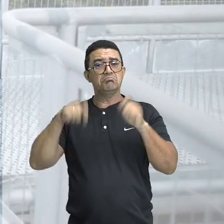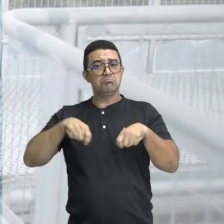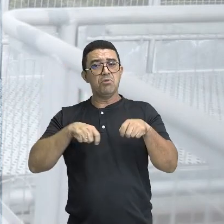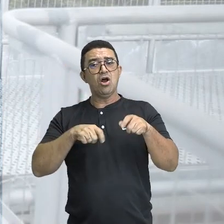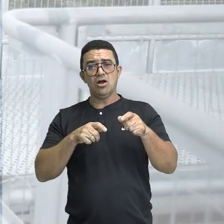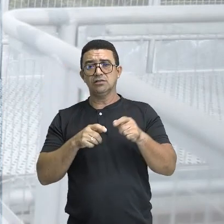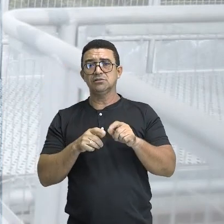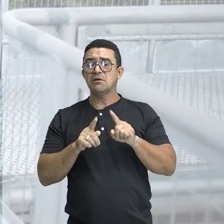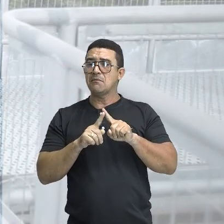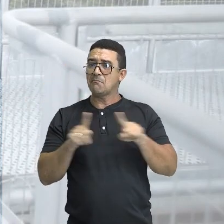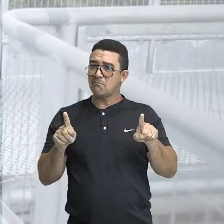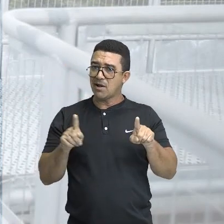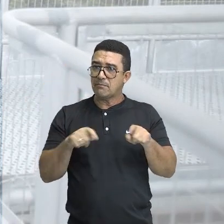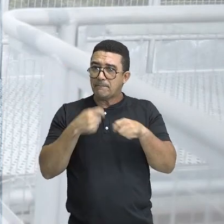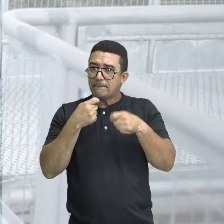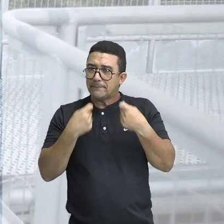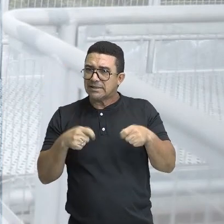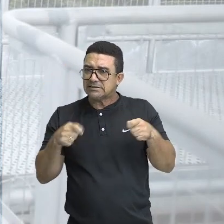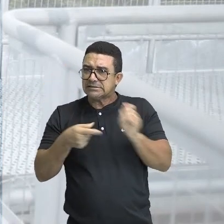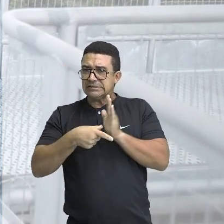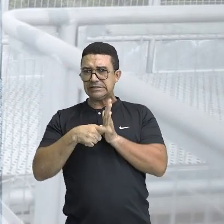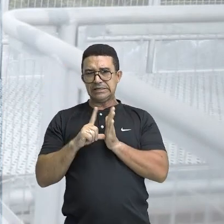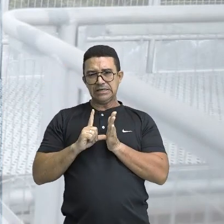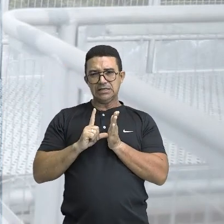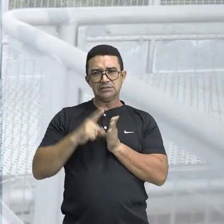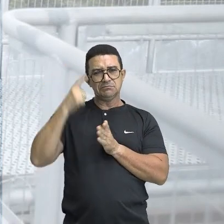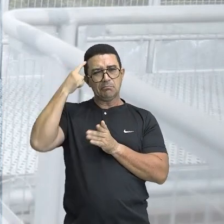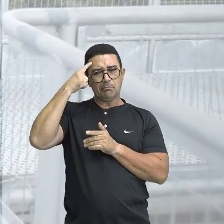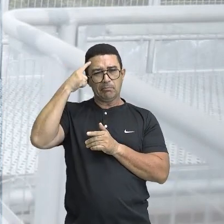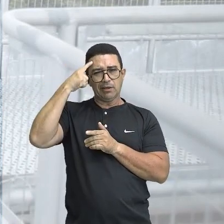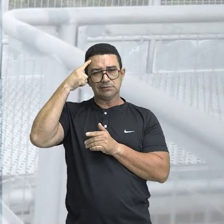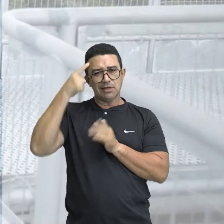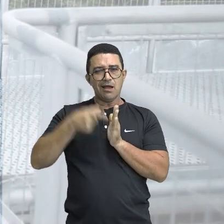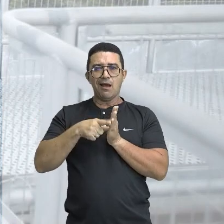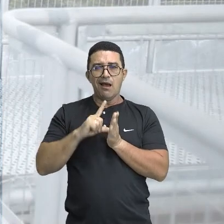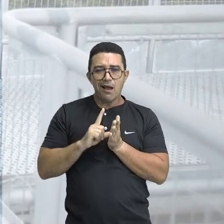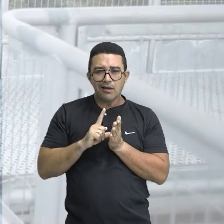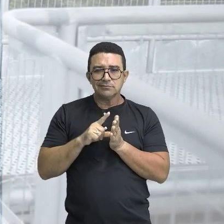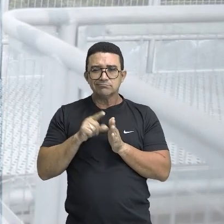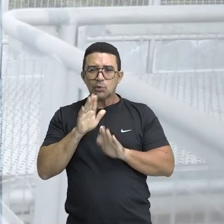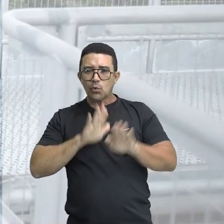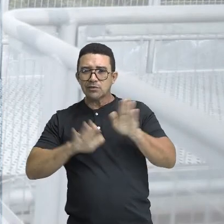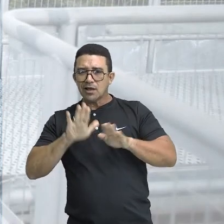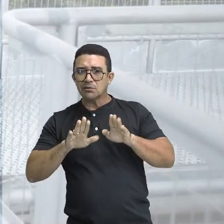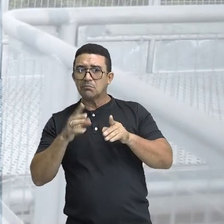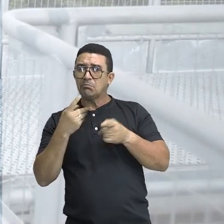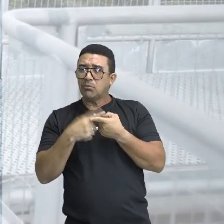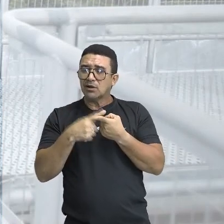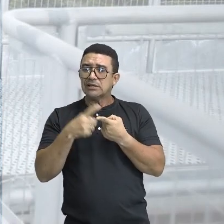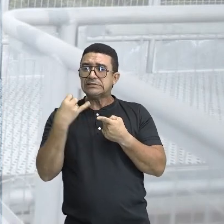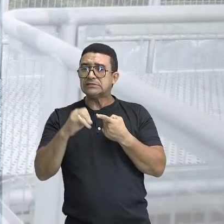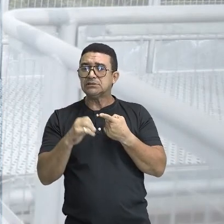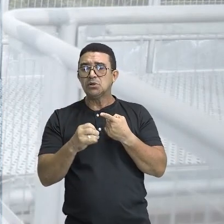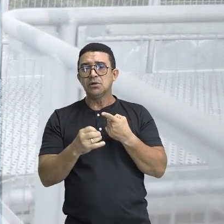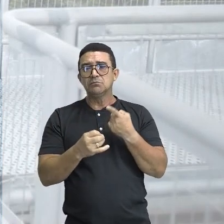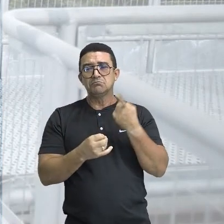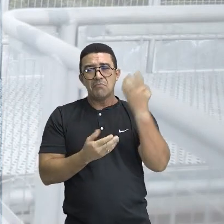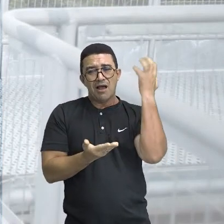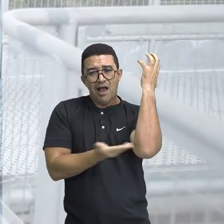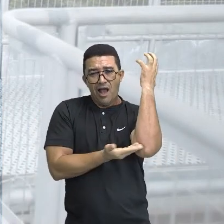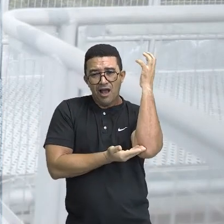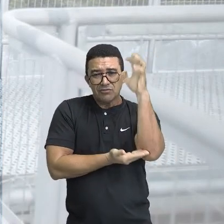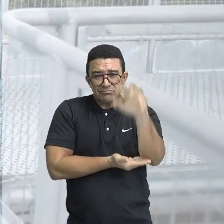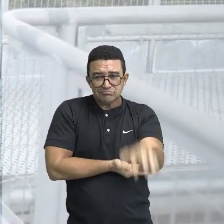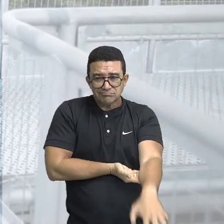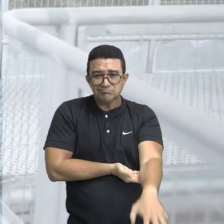agricultura, mas isso tem que ser pensado e repensado, porque toda árvore que você derruba, ou que nós derrubamos,